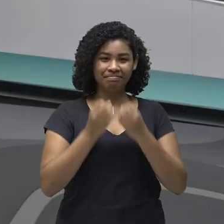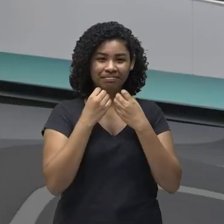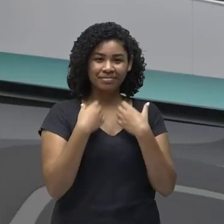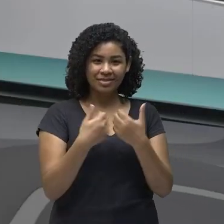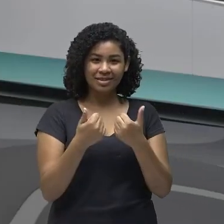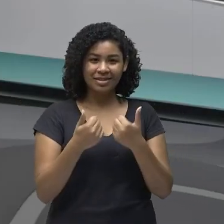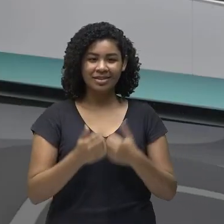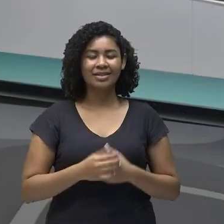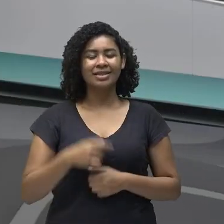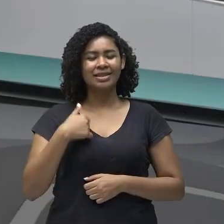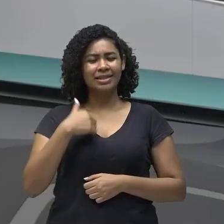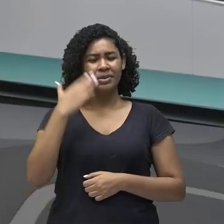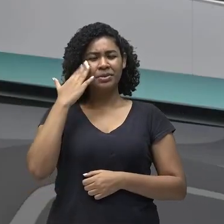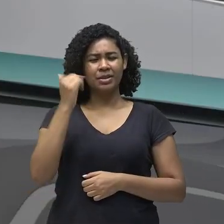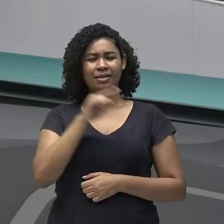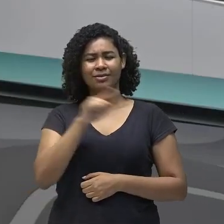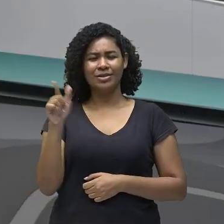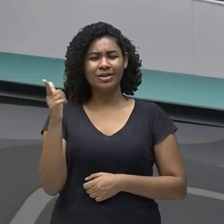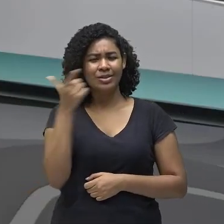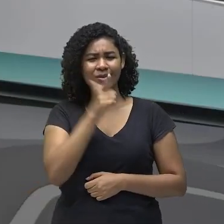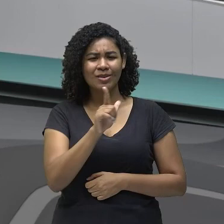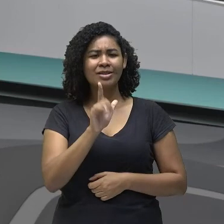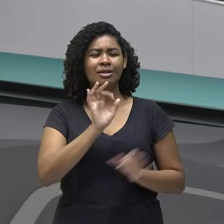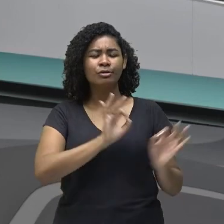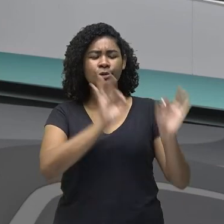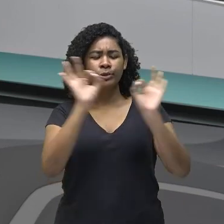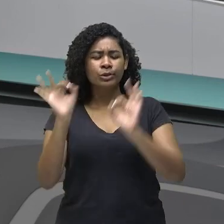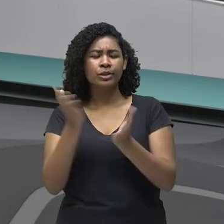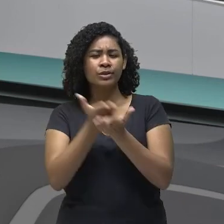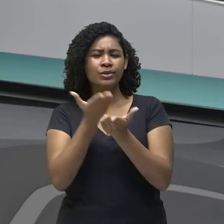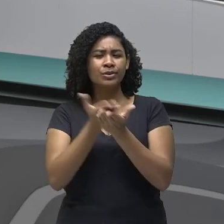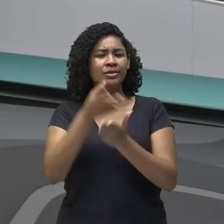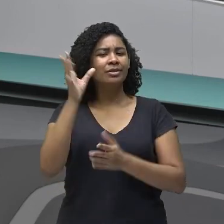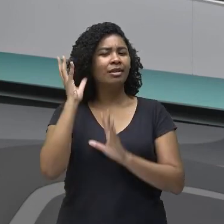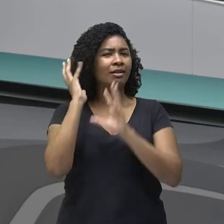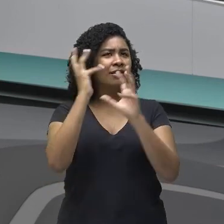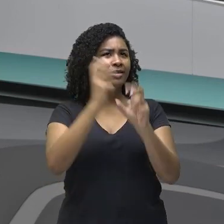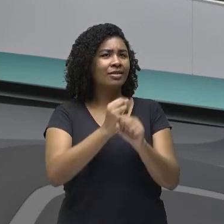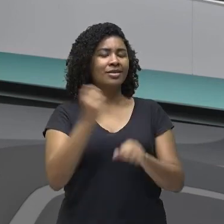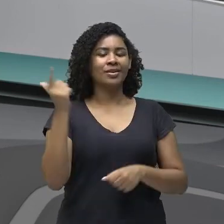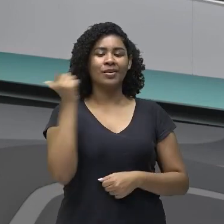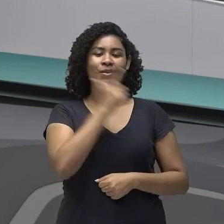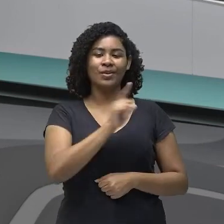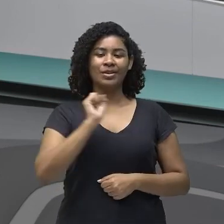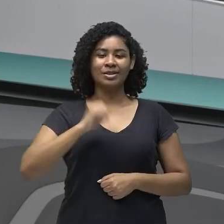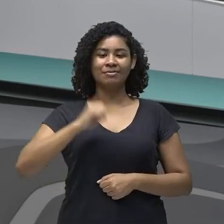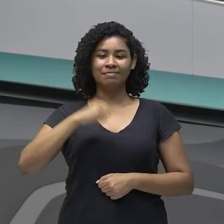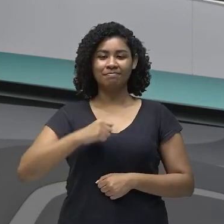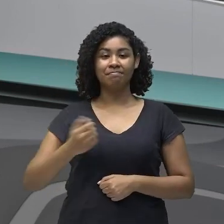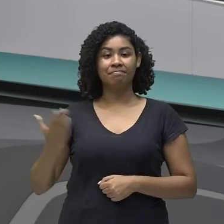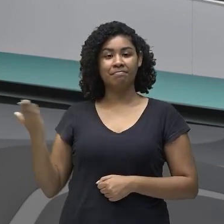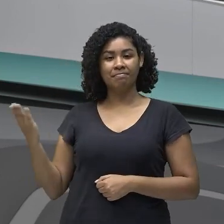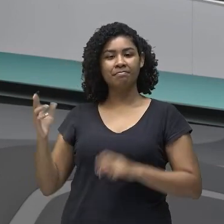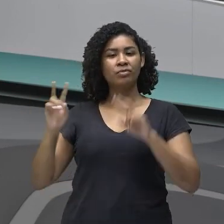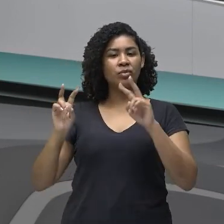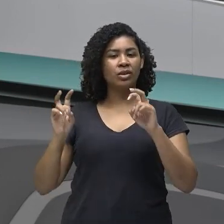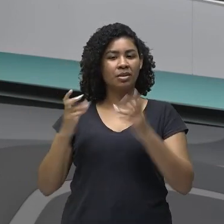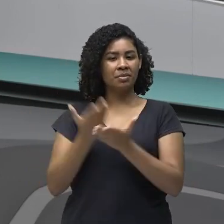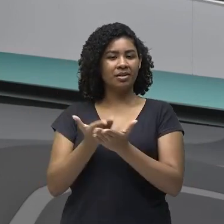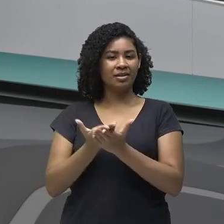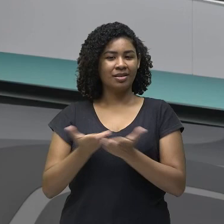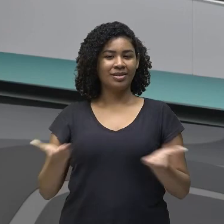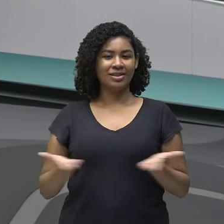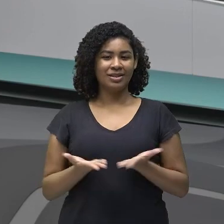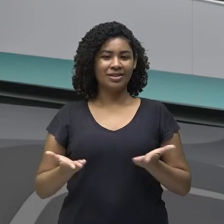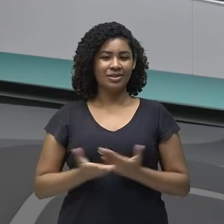Então tenho certeza que vocês puderam acompanhar bem a nossa revisão de hoje. E esses foram os nossos tópicos que nós revimos.